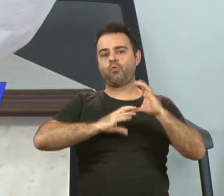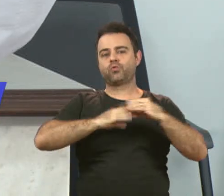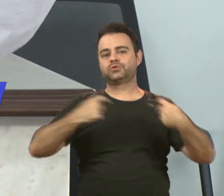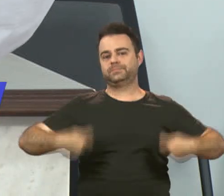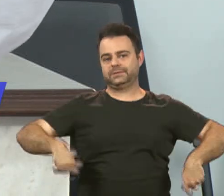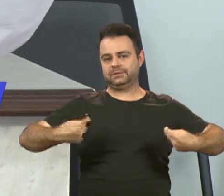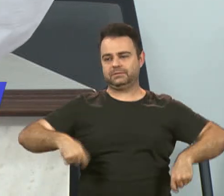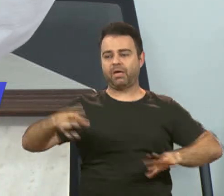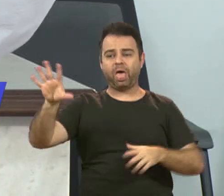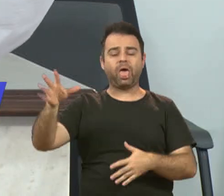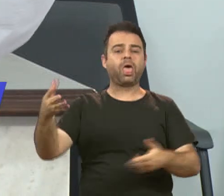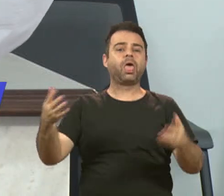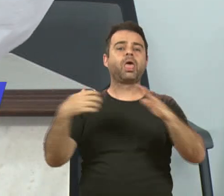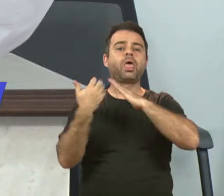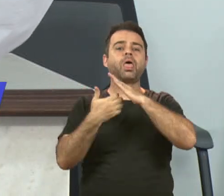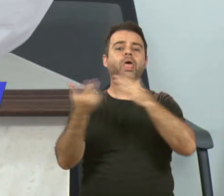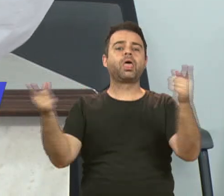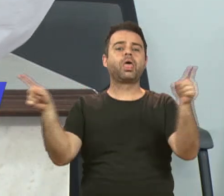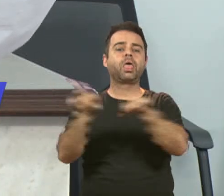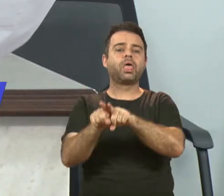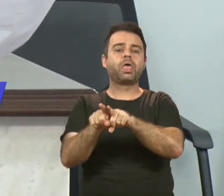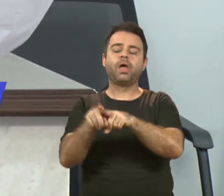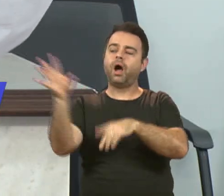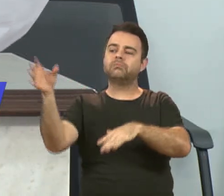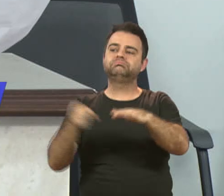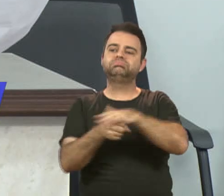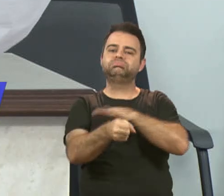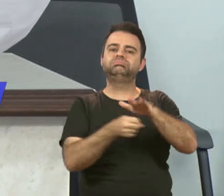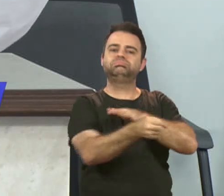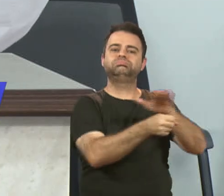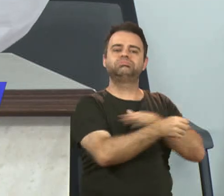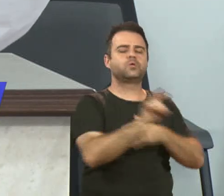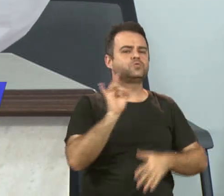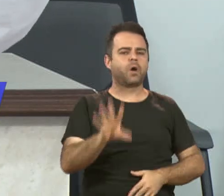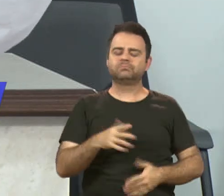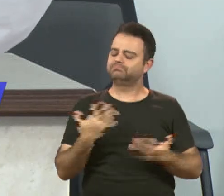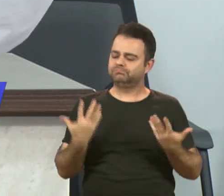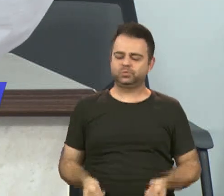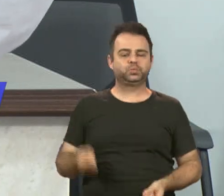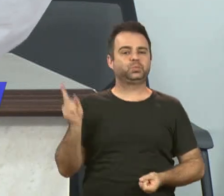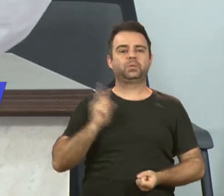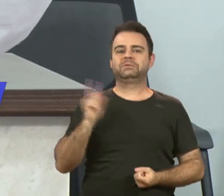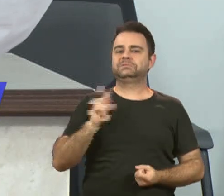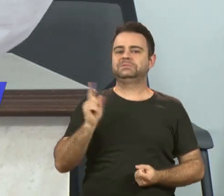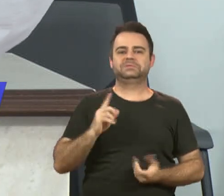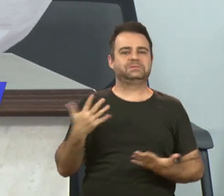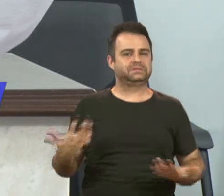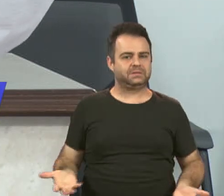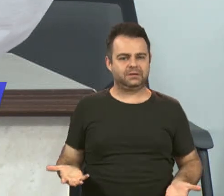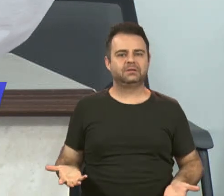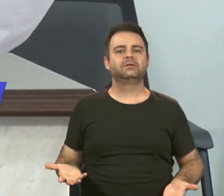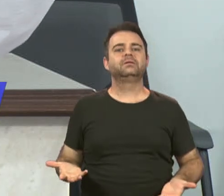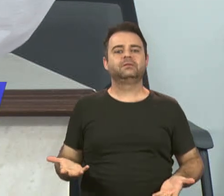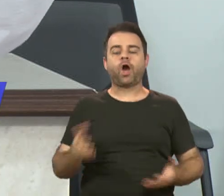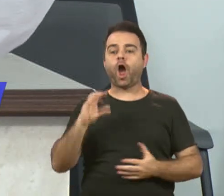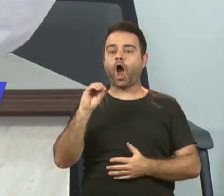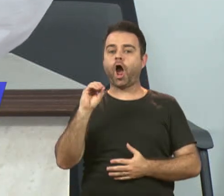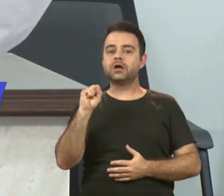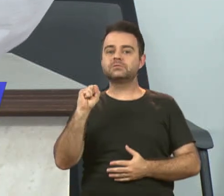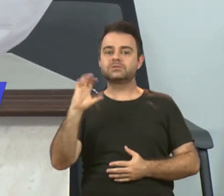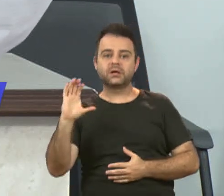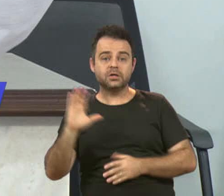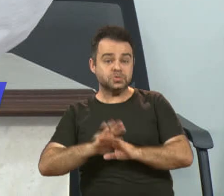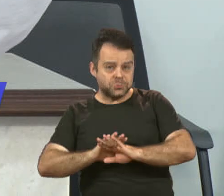terceirizações e contratações de trabalhadores para a política municipal da assistência via OSCs e